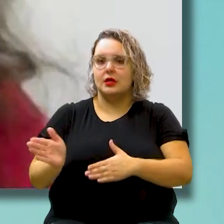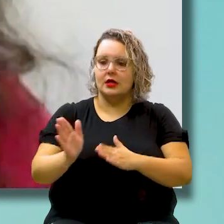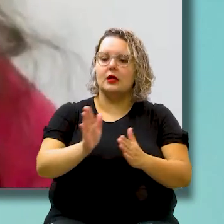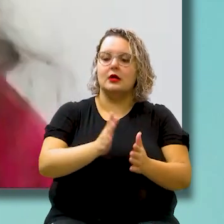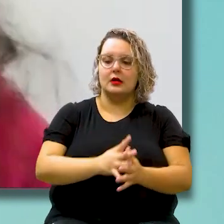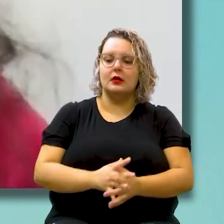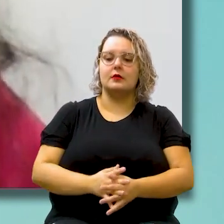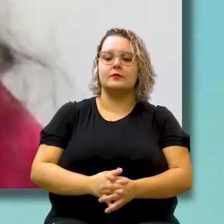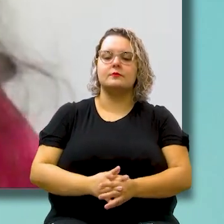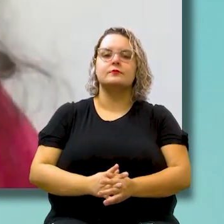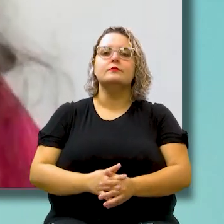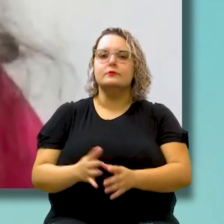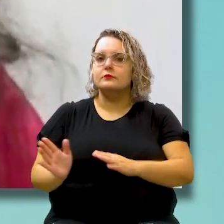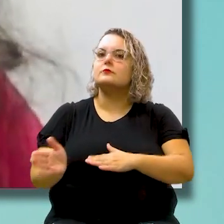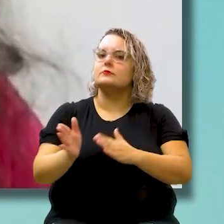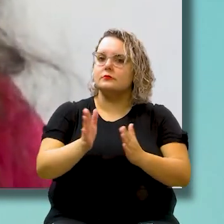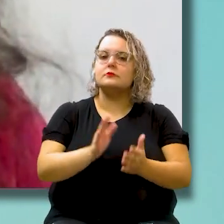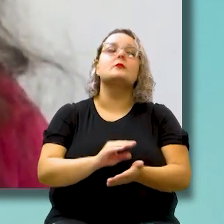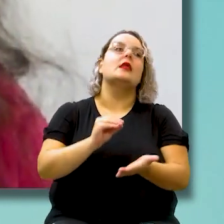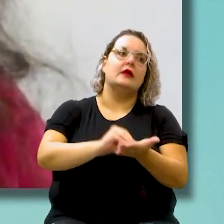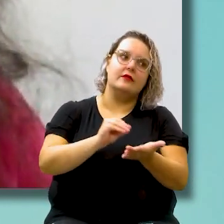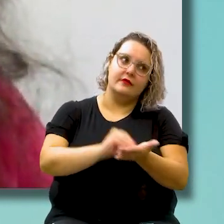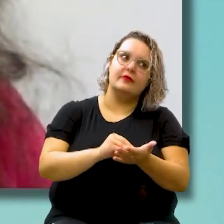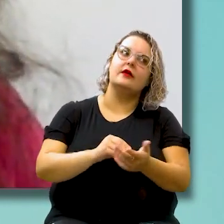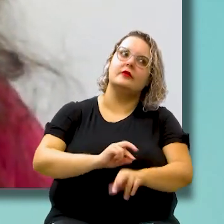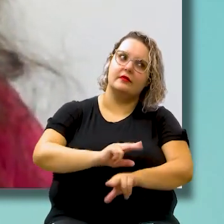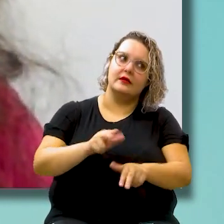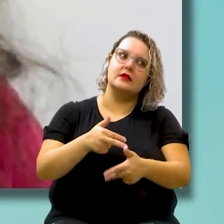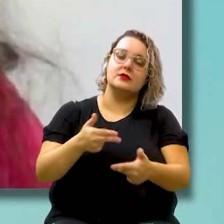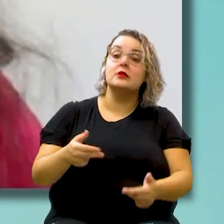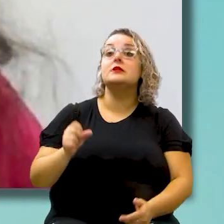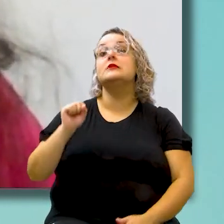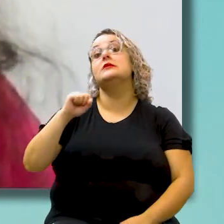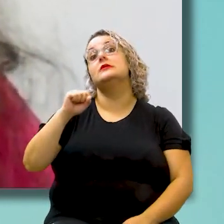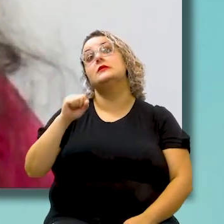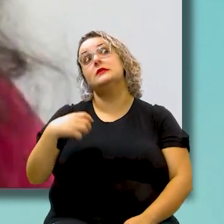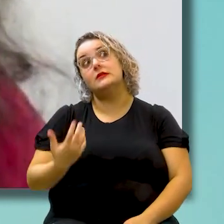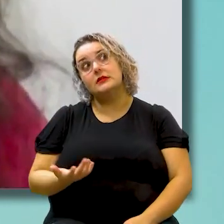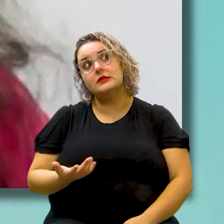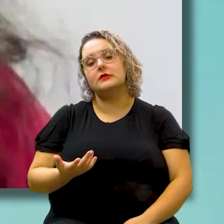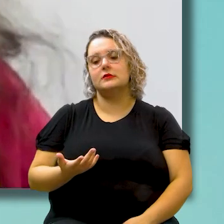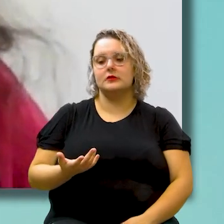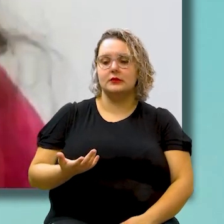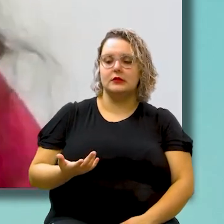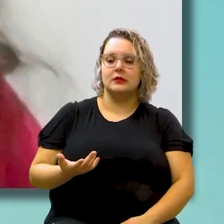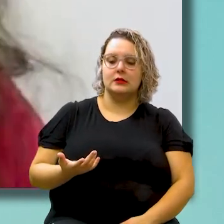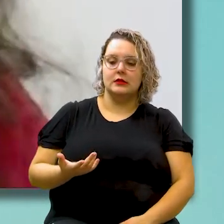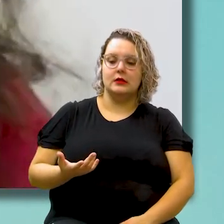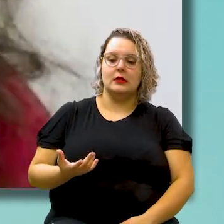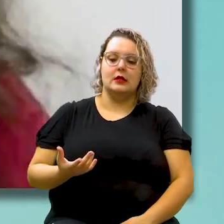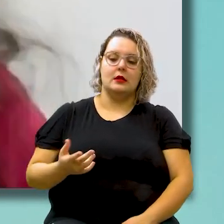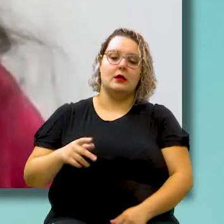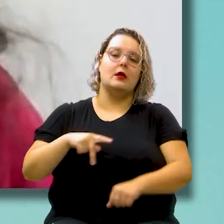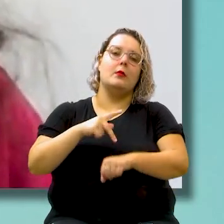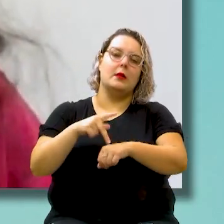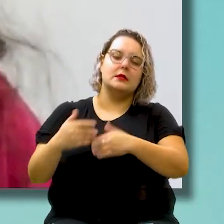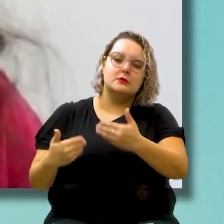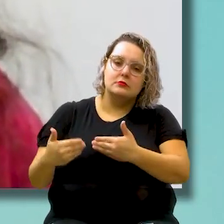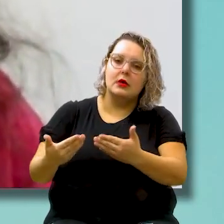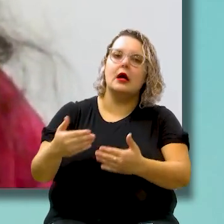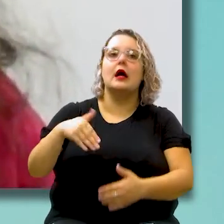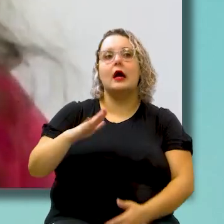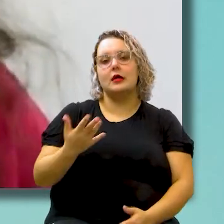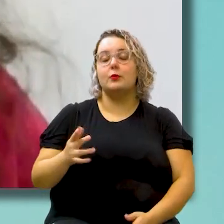já caminhamos, né? Já caminhamos e a Falta gente muito tem um ainda, grande. né? Não muito, porque tem países que